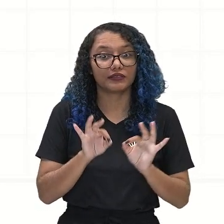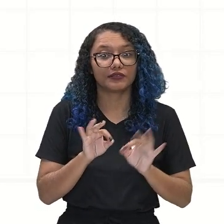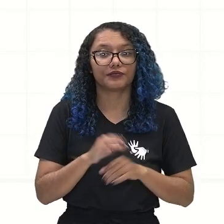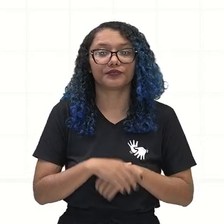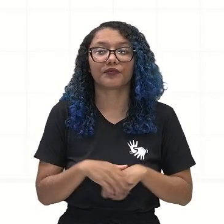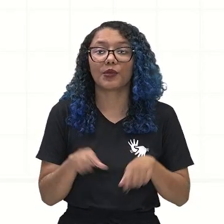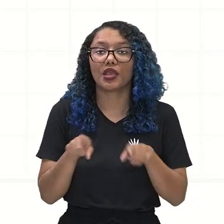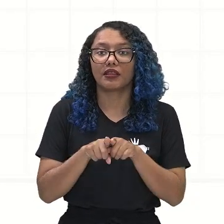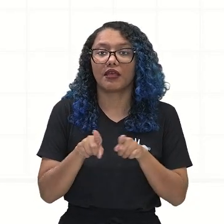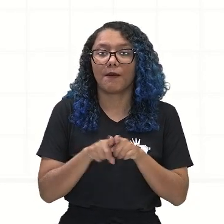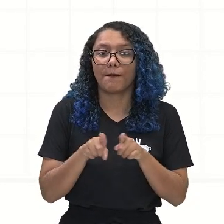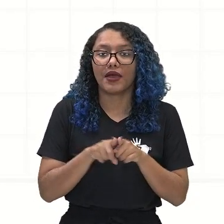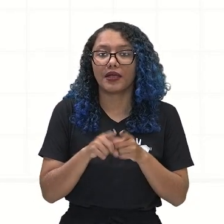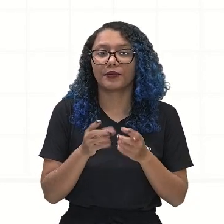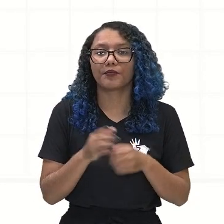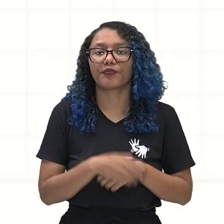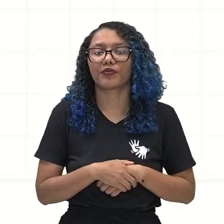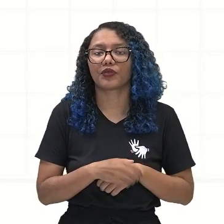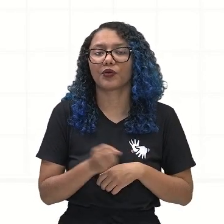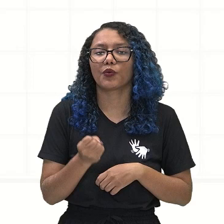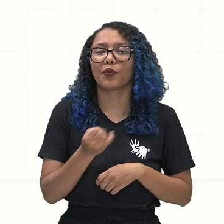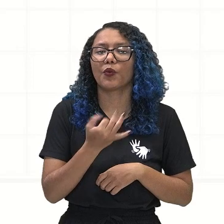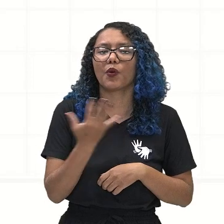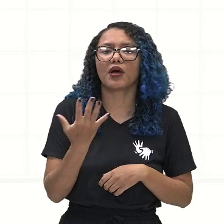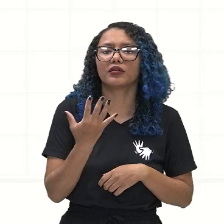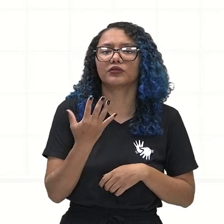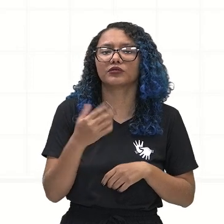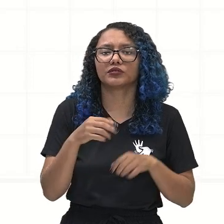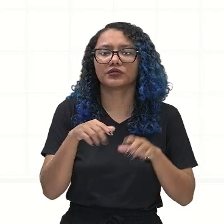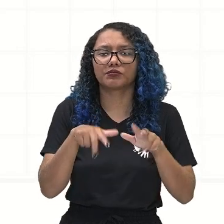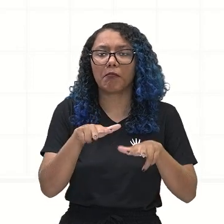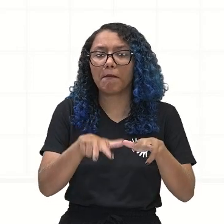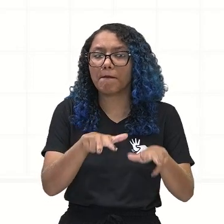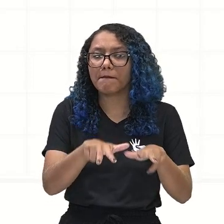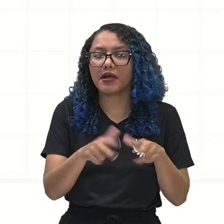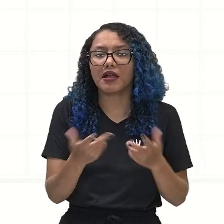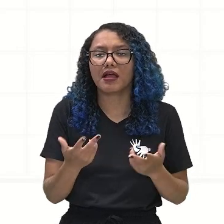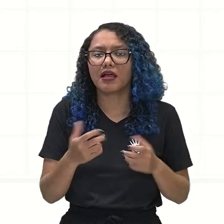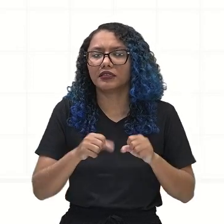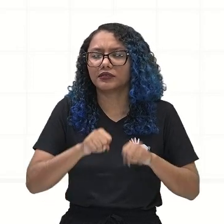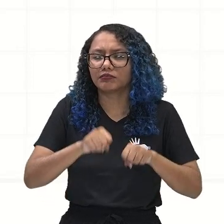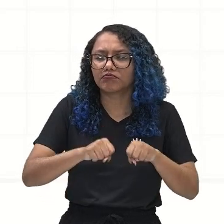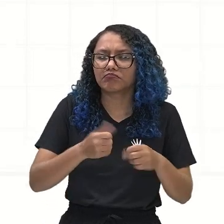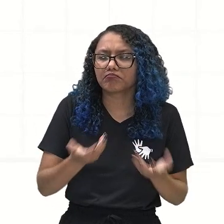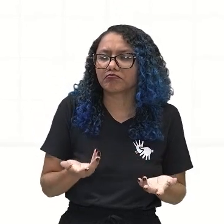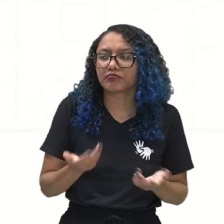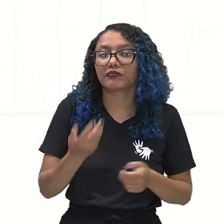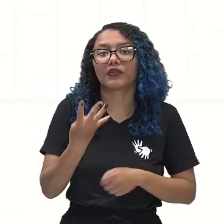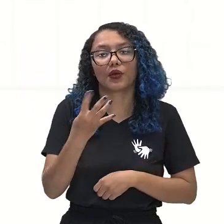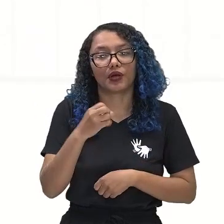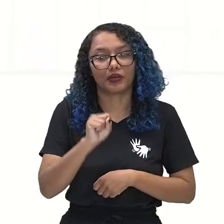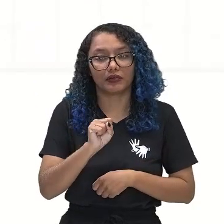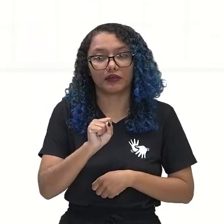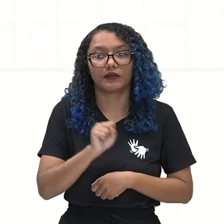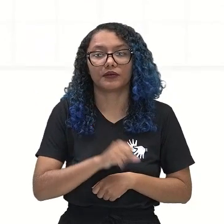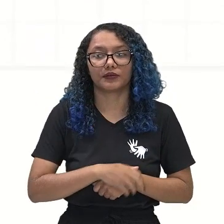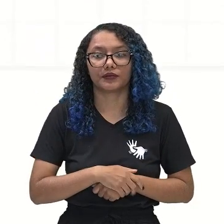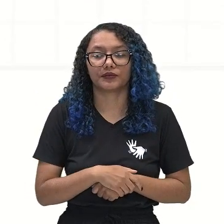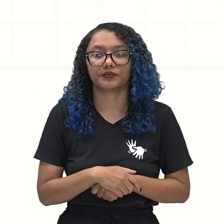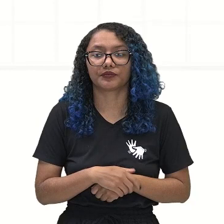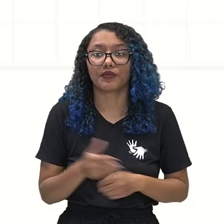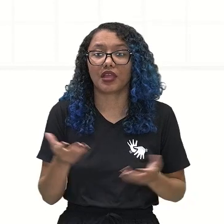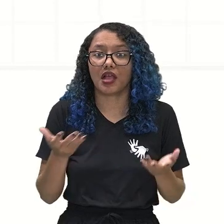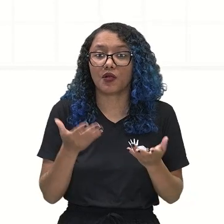olha, ao todo são 48 pés, ou seja, nós temos então agora a